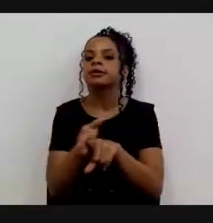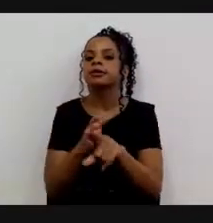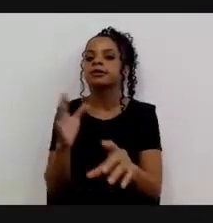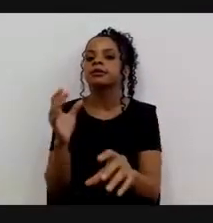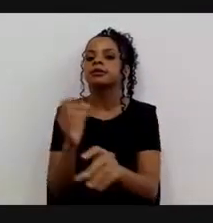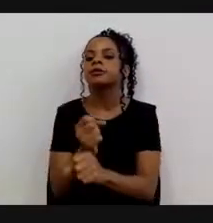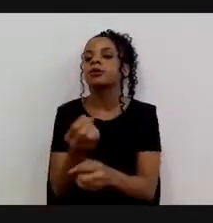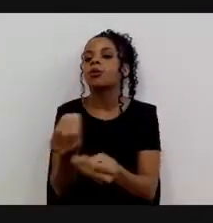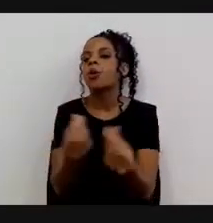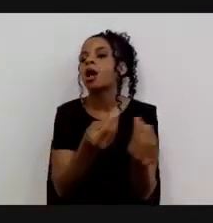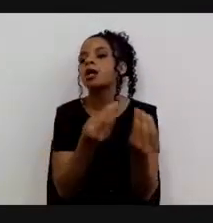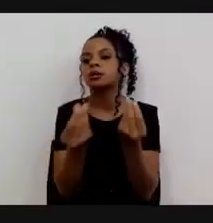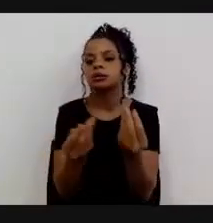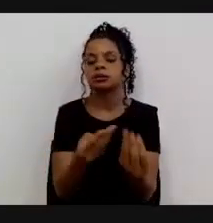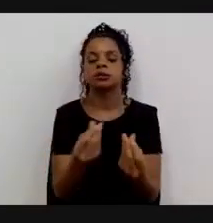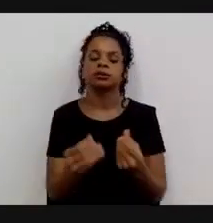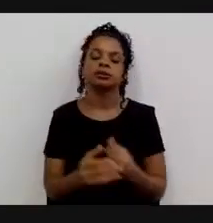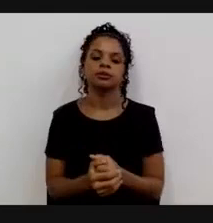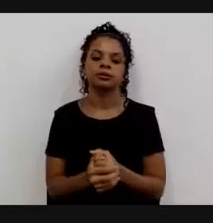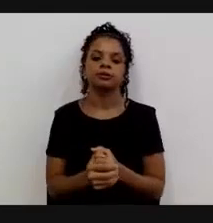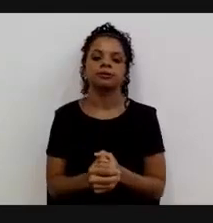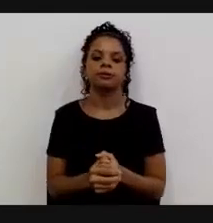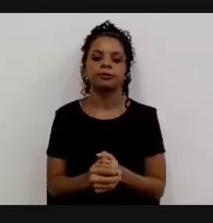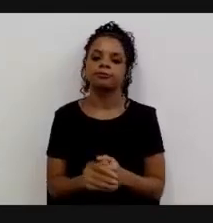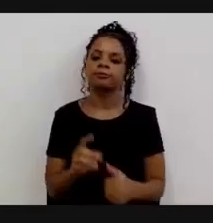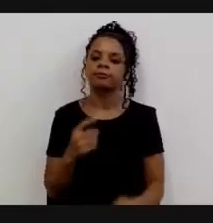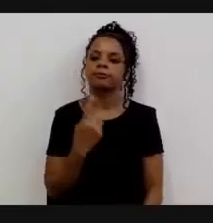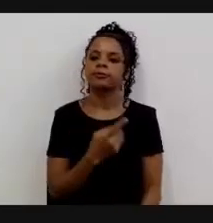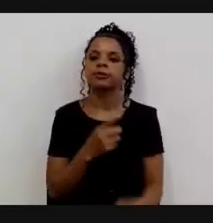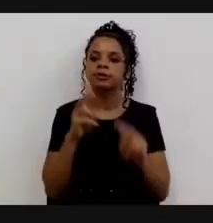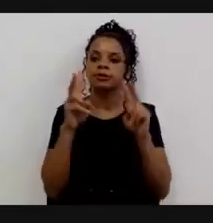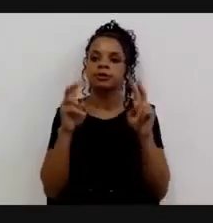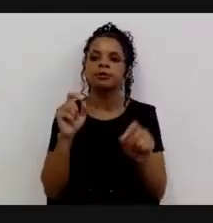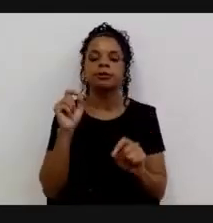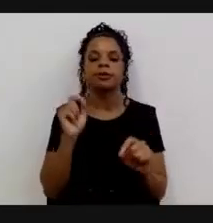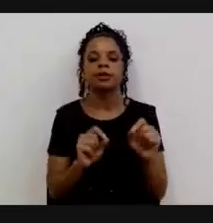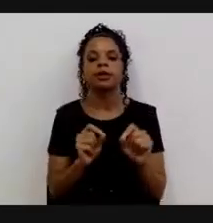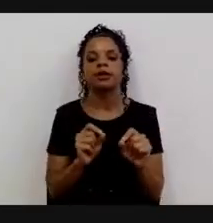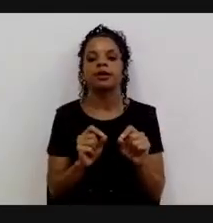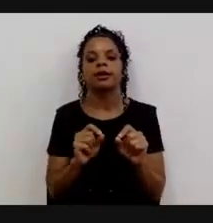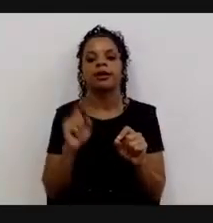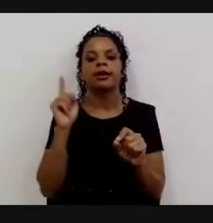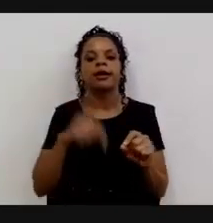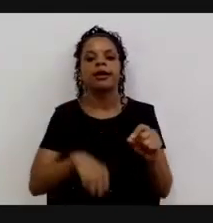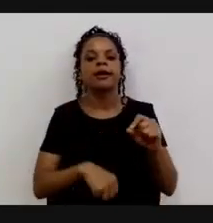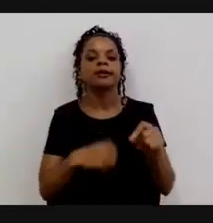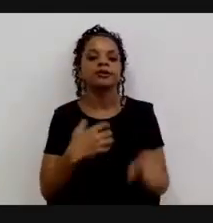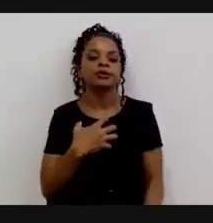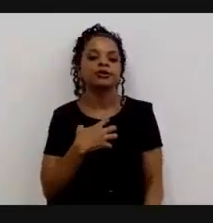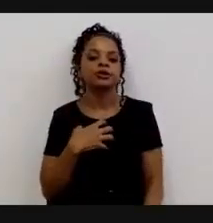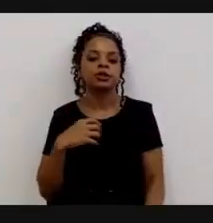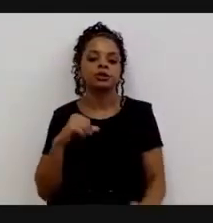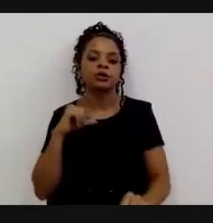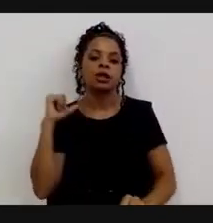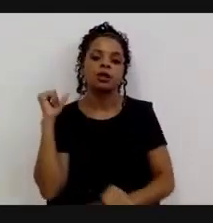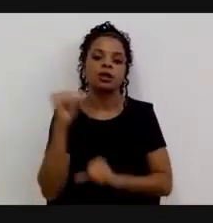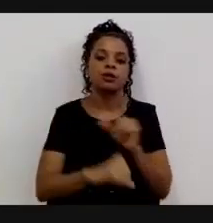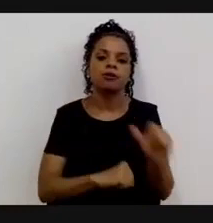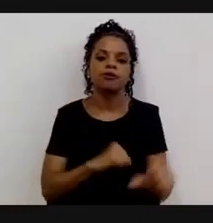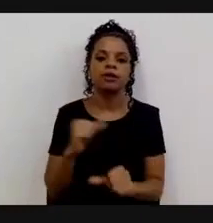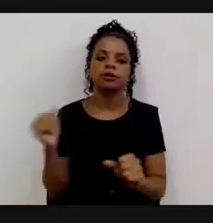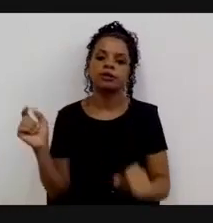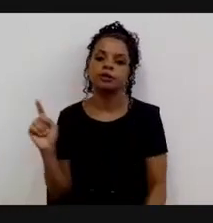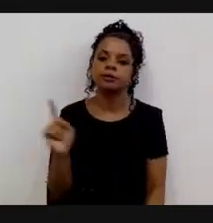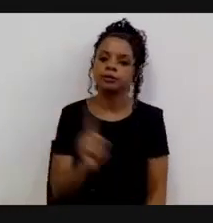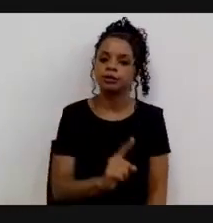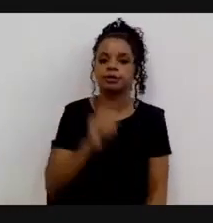e que têm essa pegada. Tá? Então, o nosso tema é formas inovadoras de interação do cidadão na